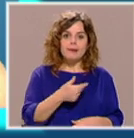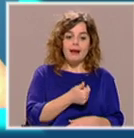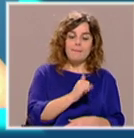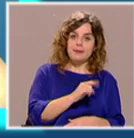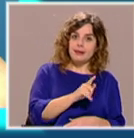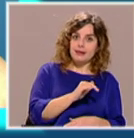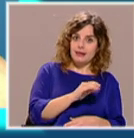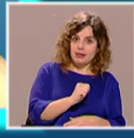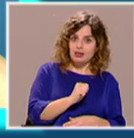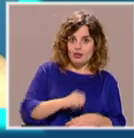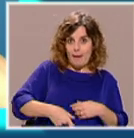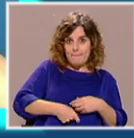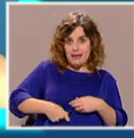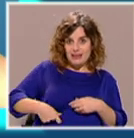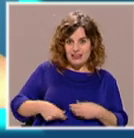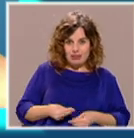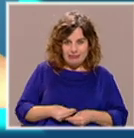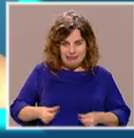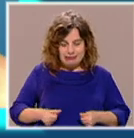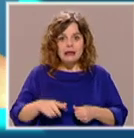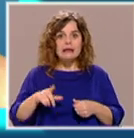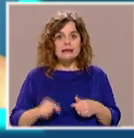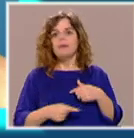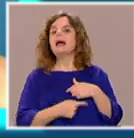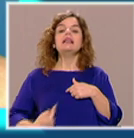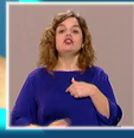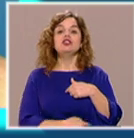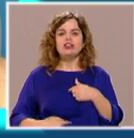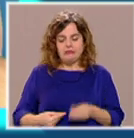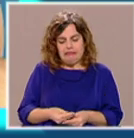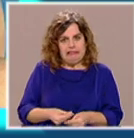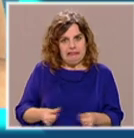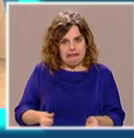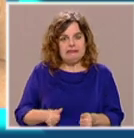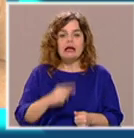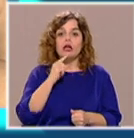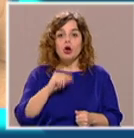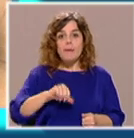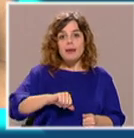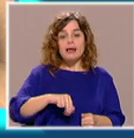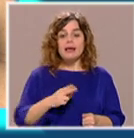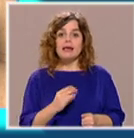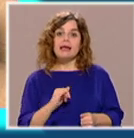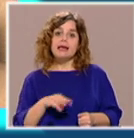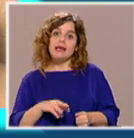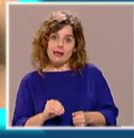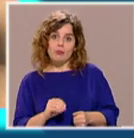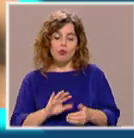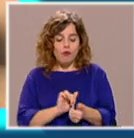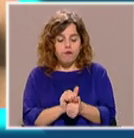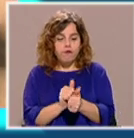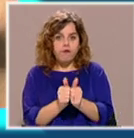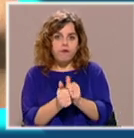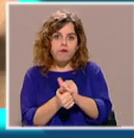suco pancreático e o suco intestinal. A mistura, designada por quimo, é transformada em nutrientes mais